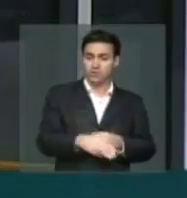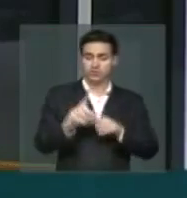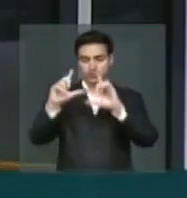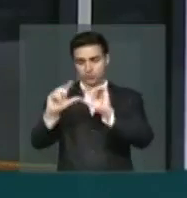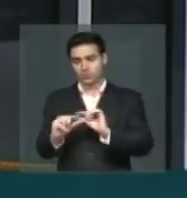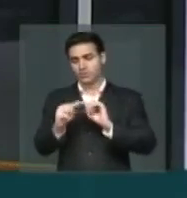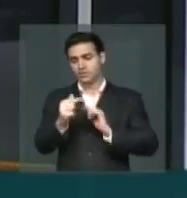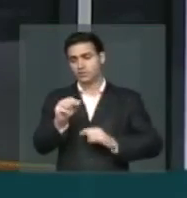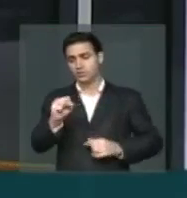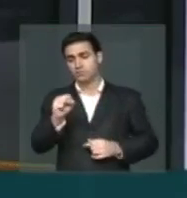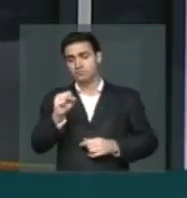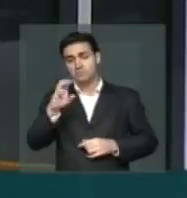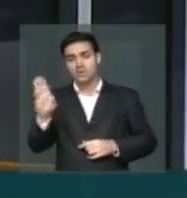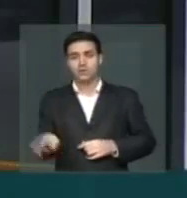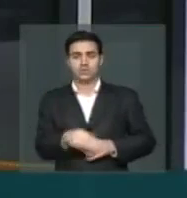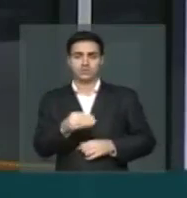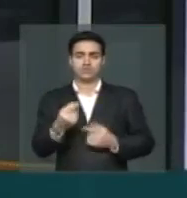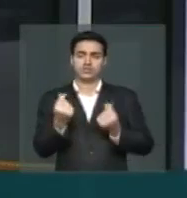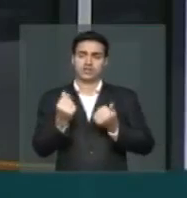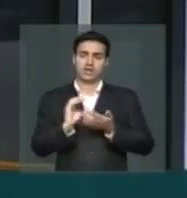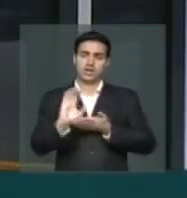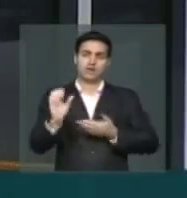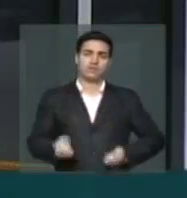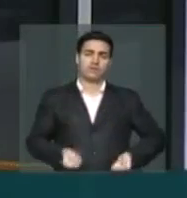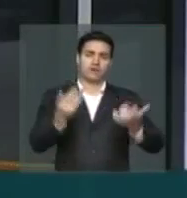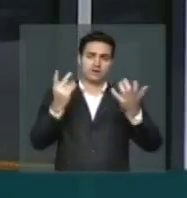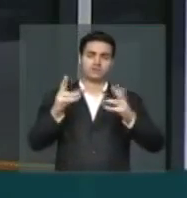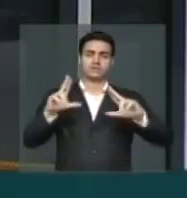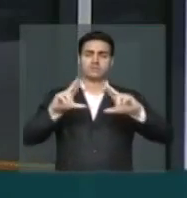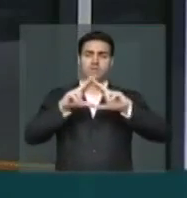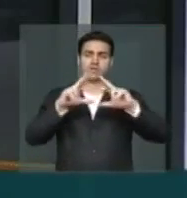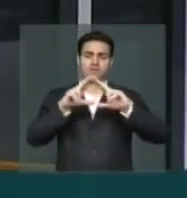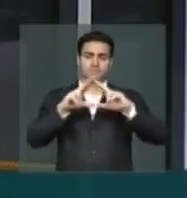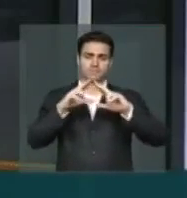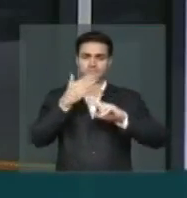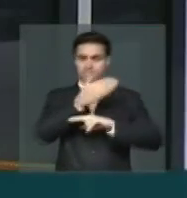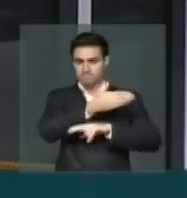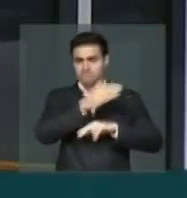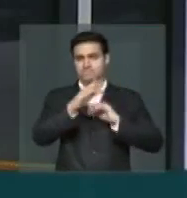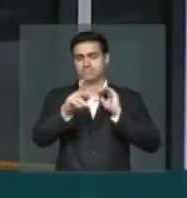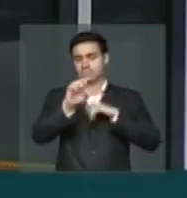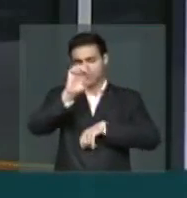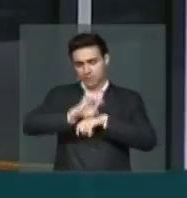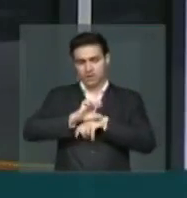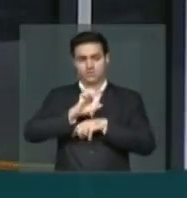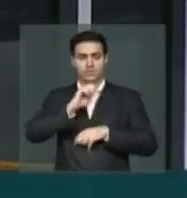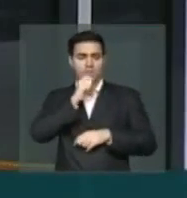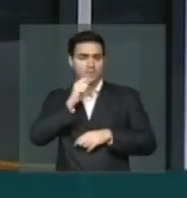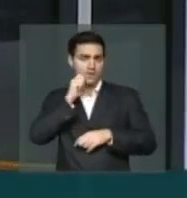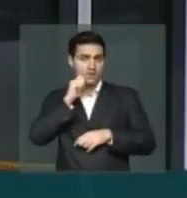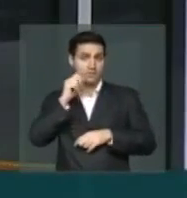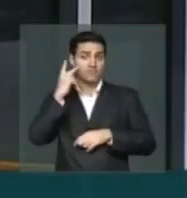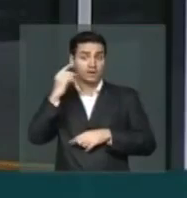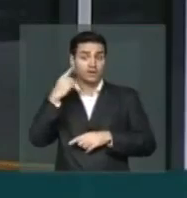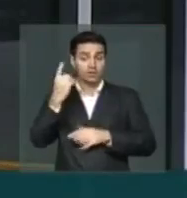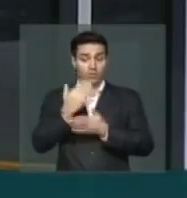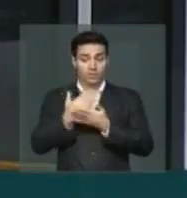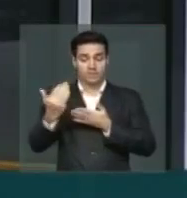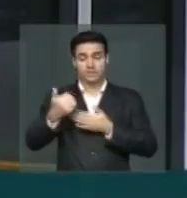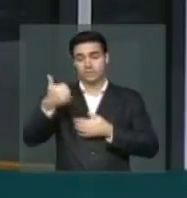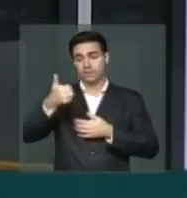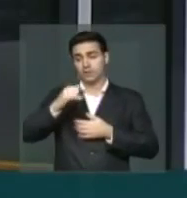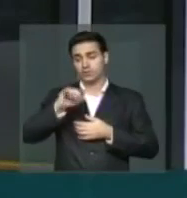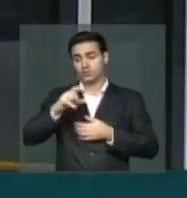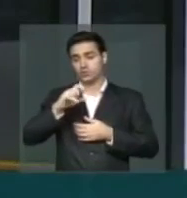78 milhões o orçamento da Assembleia Legislativa para início no 1º